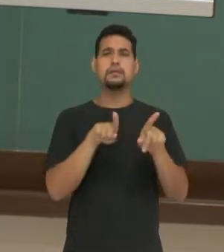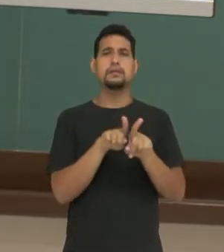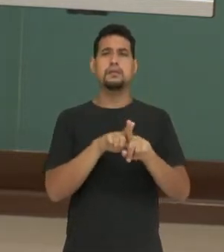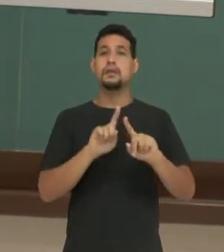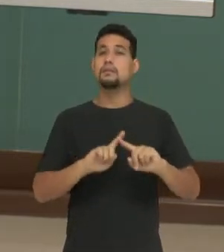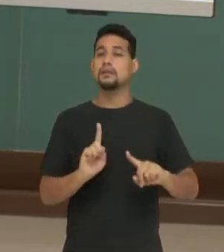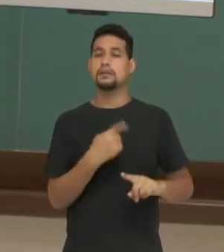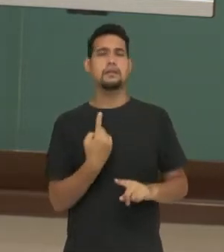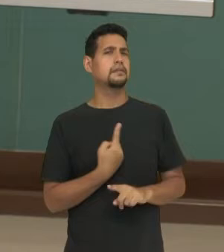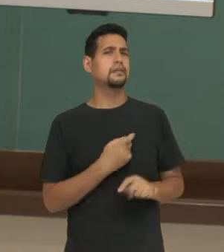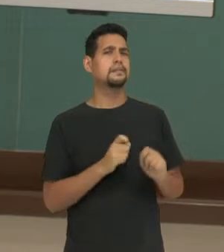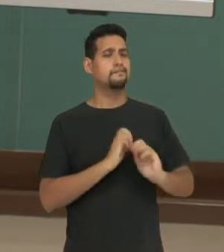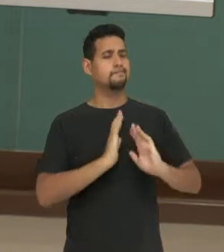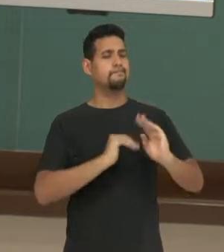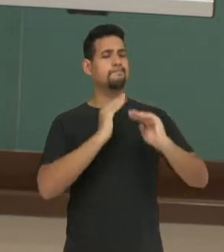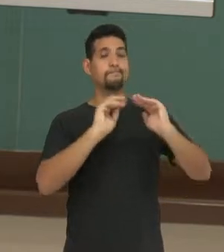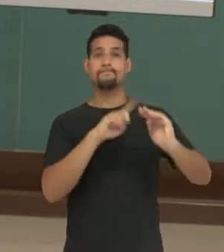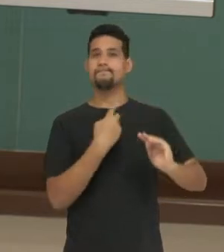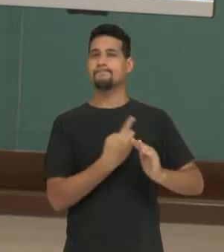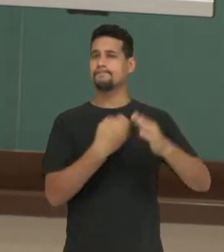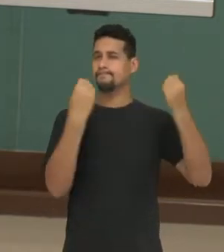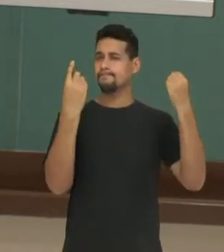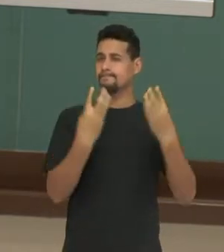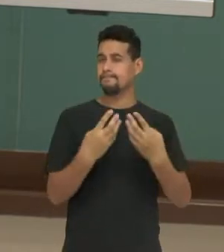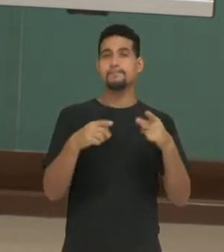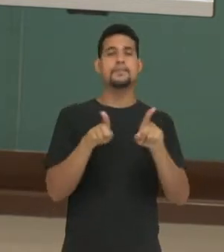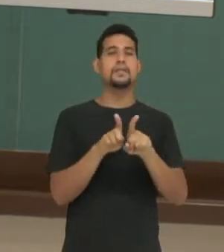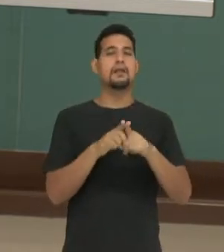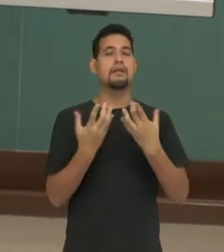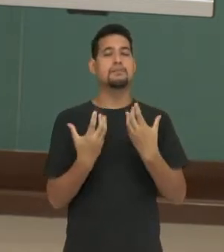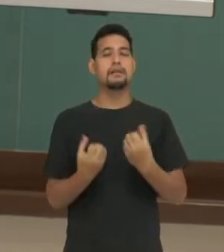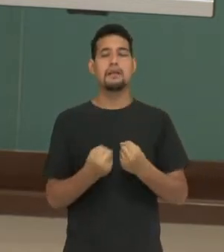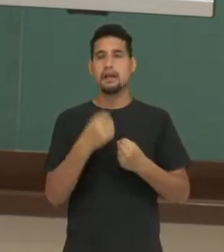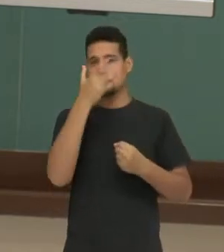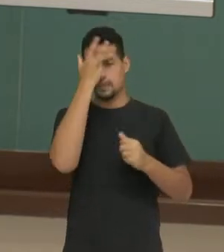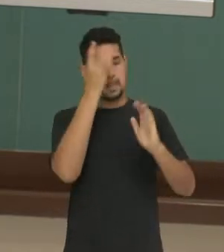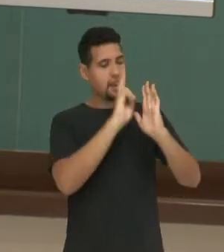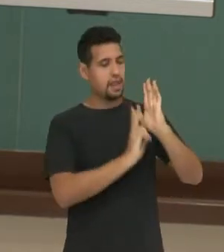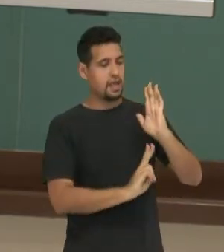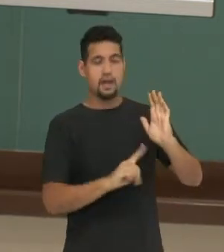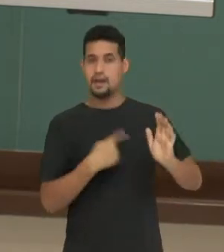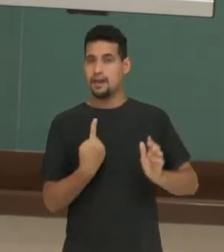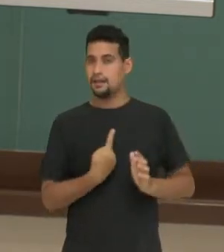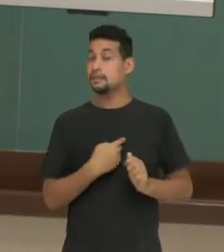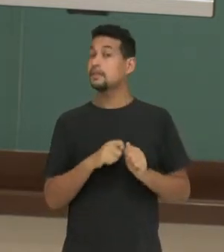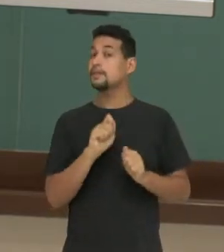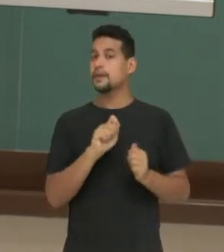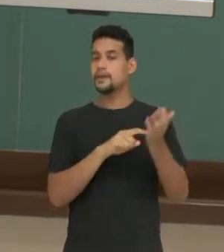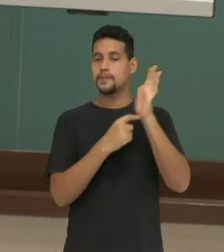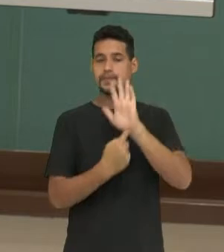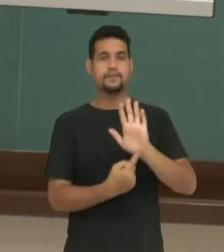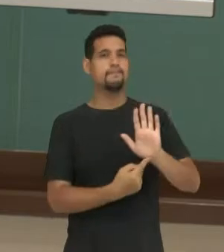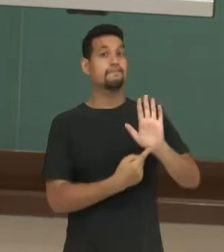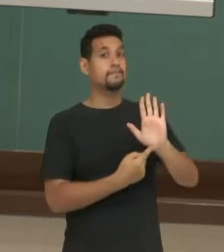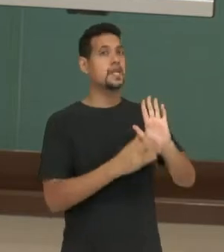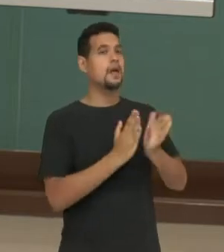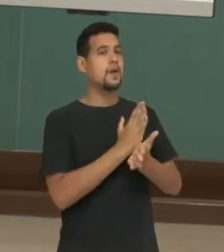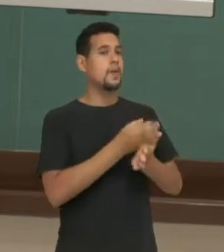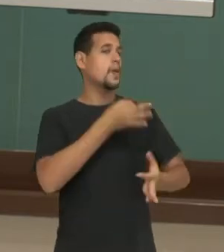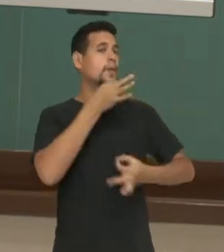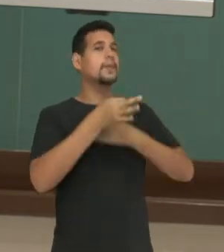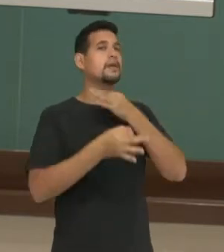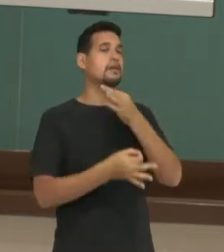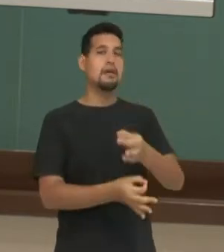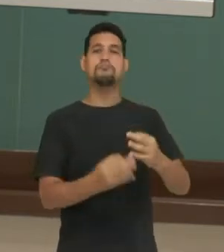para poder também construir os nossos argumentos e convencer o leitor de que estamos ali expressando uma subjetividade de